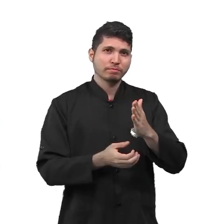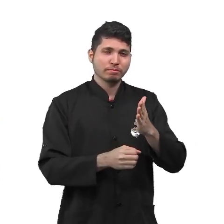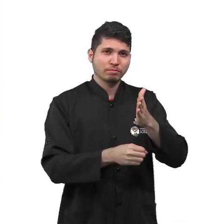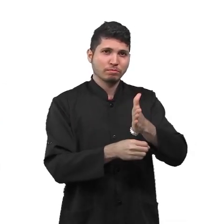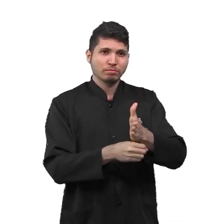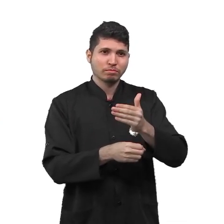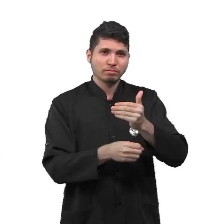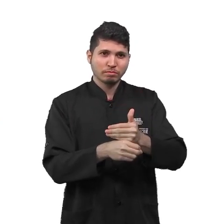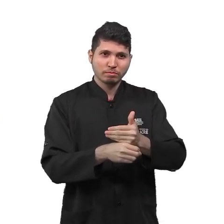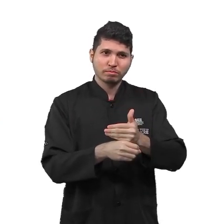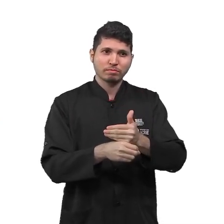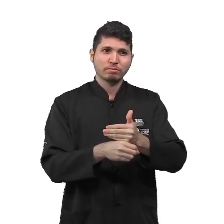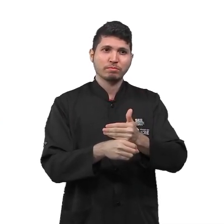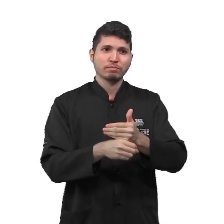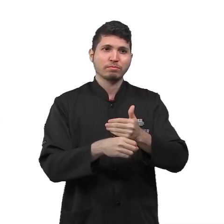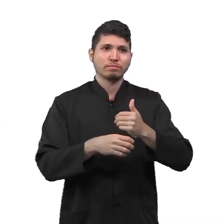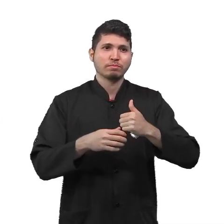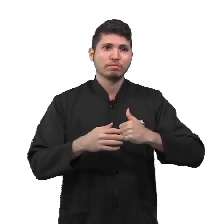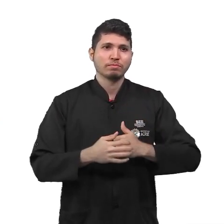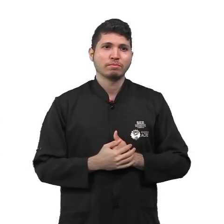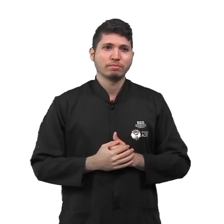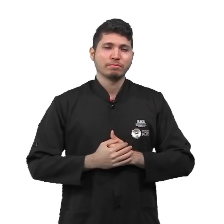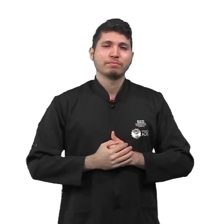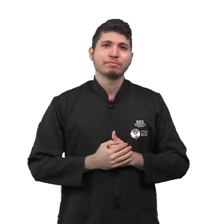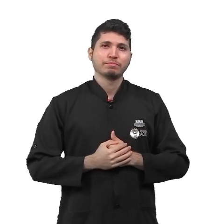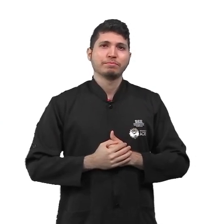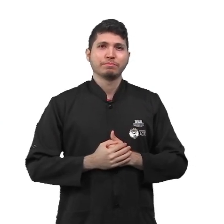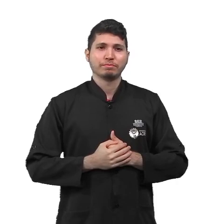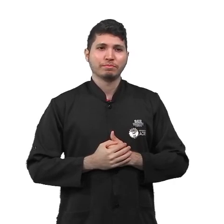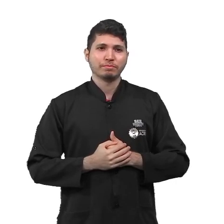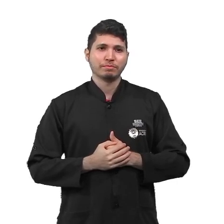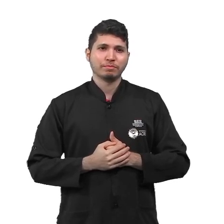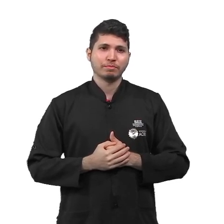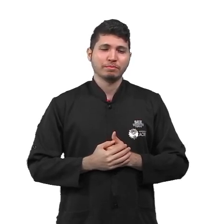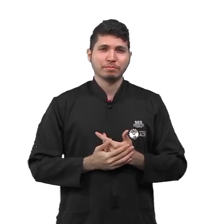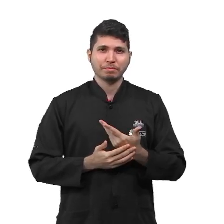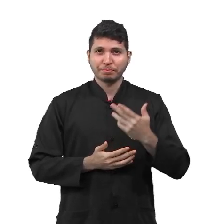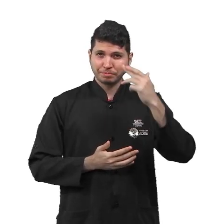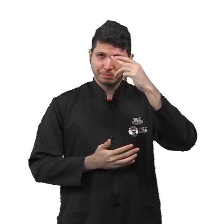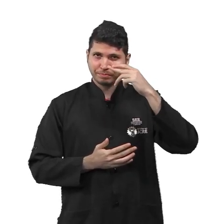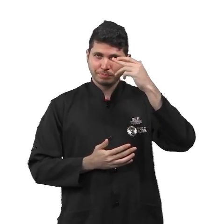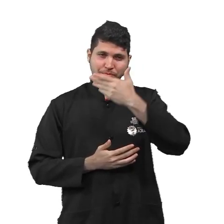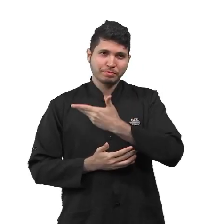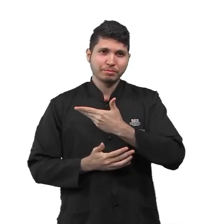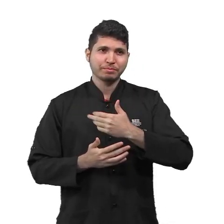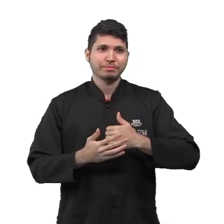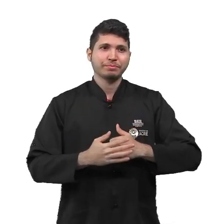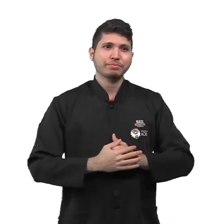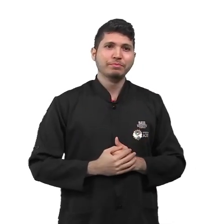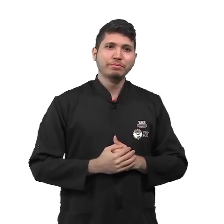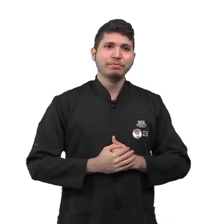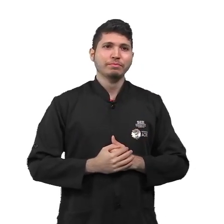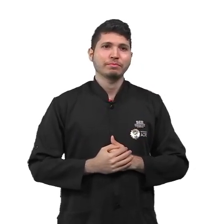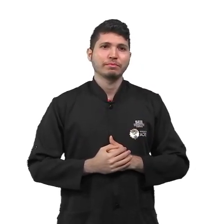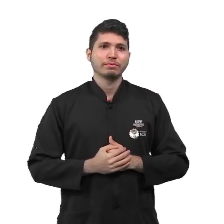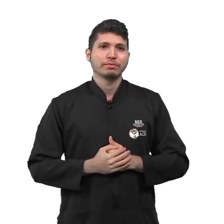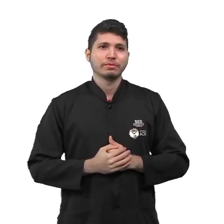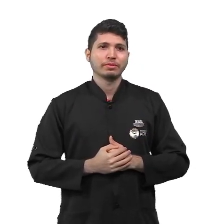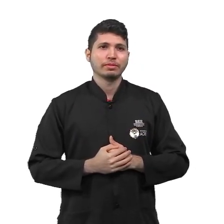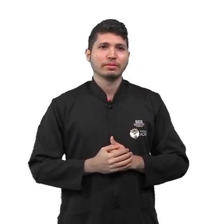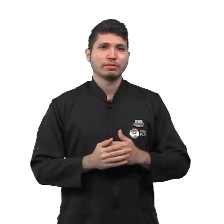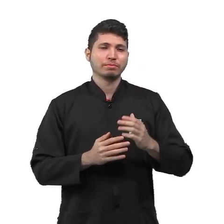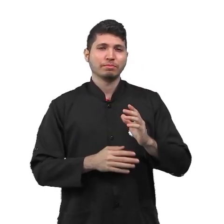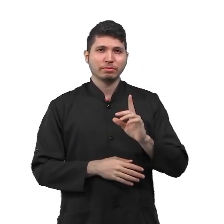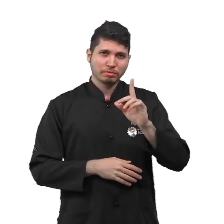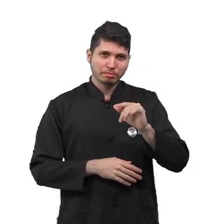e tudo que é gostoso. Então, os carboidratos também são conhecidos como glicídio, açúcares e